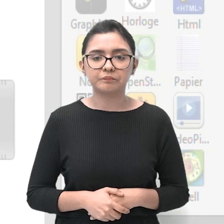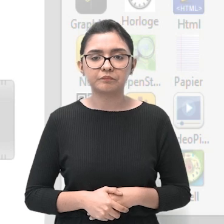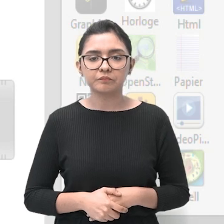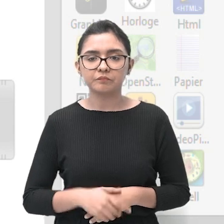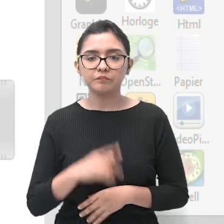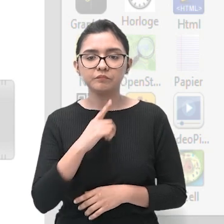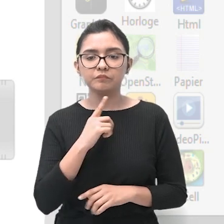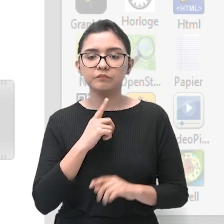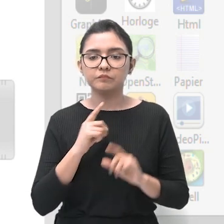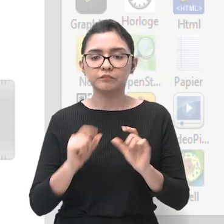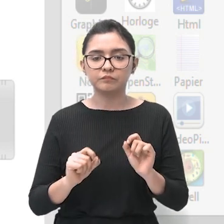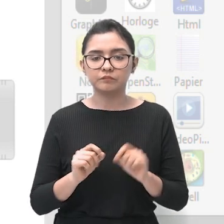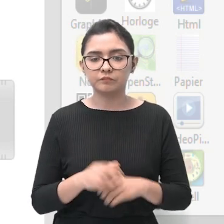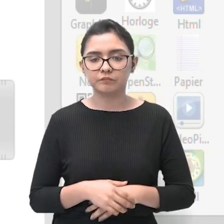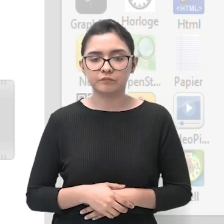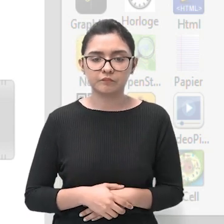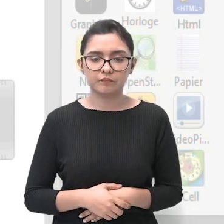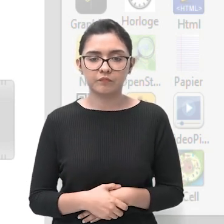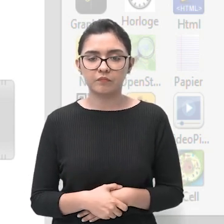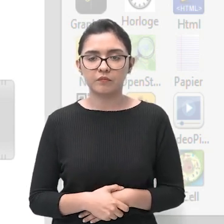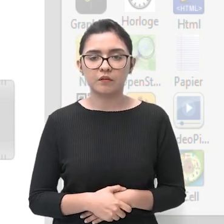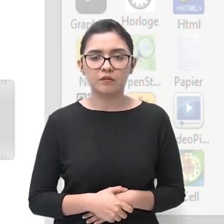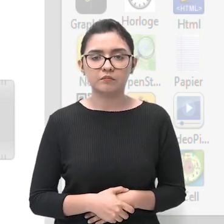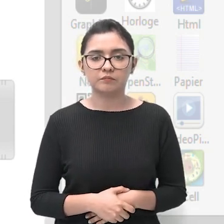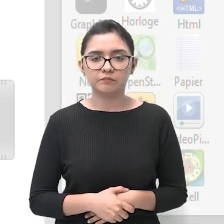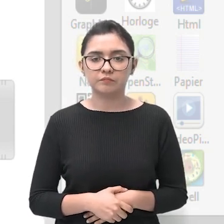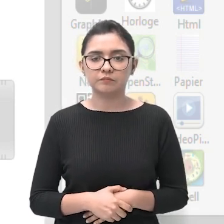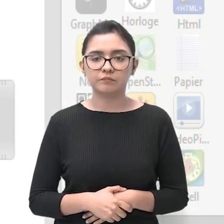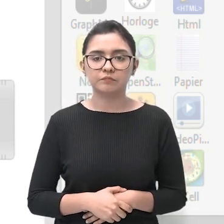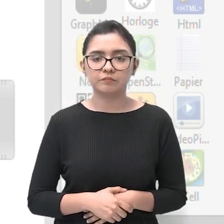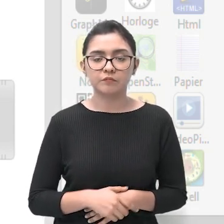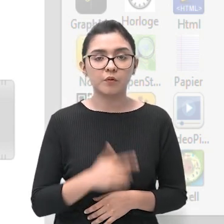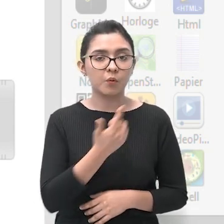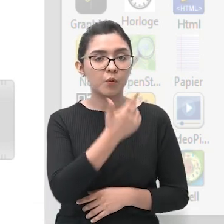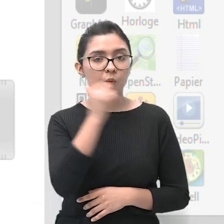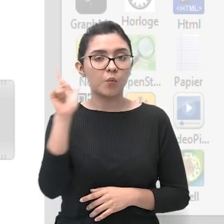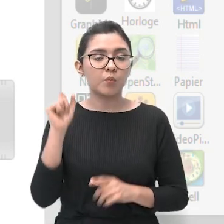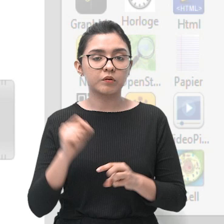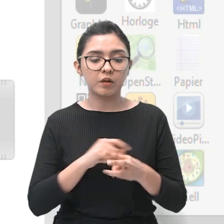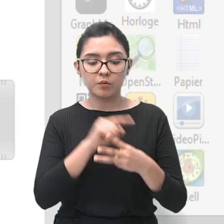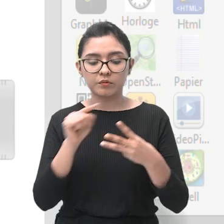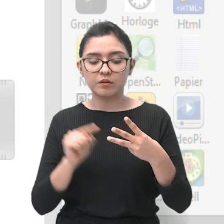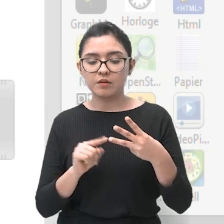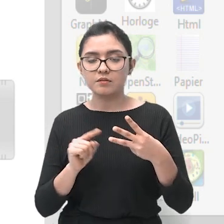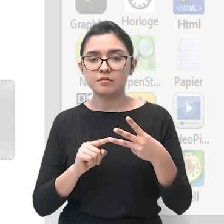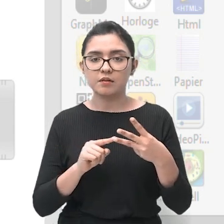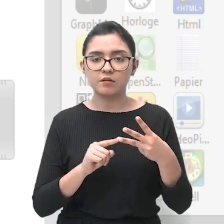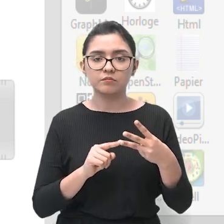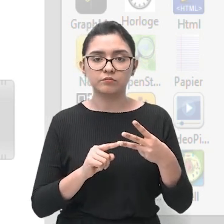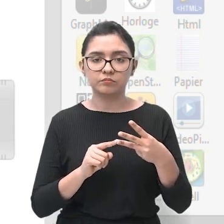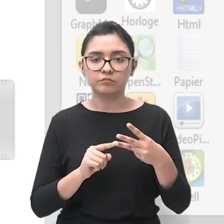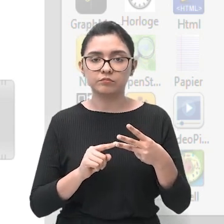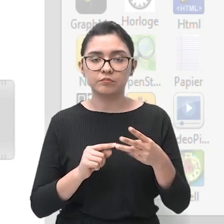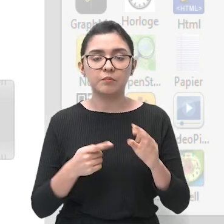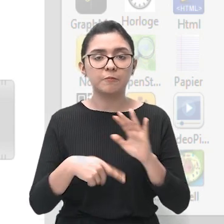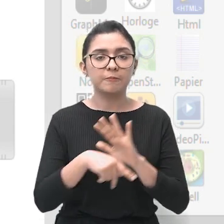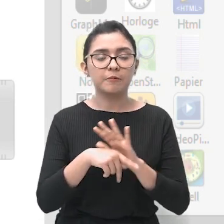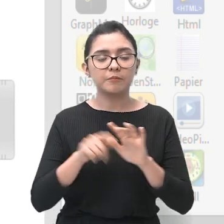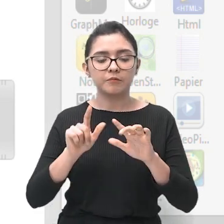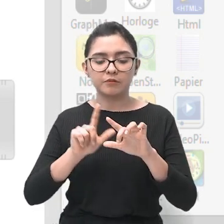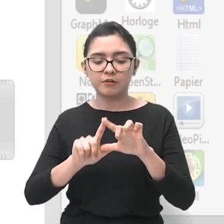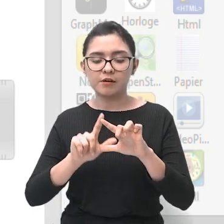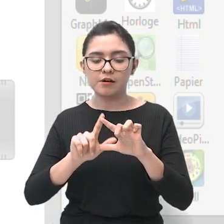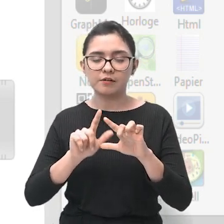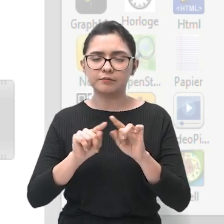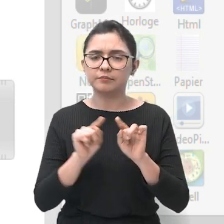interceptado com o arco do próximo segmento, que é o terceiro segmento do triângulo. Mas o